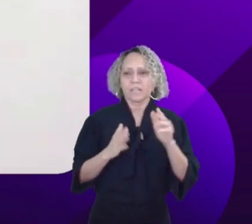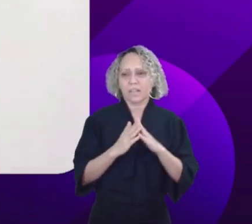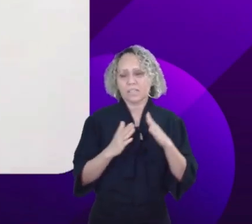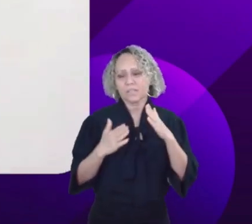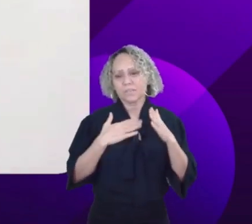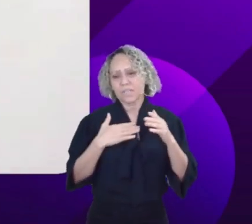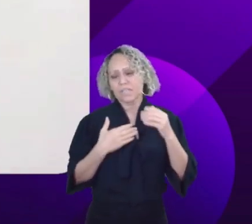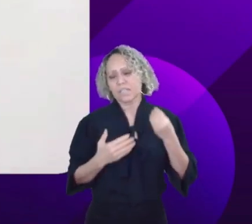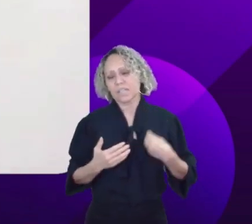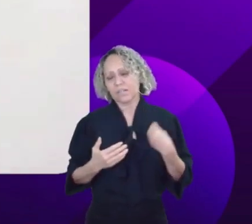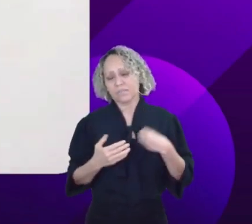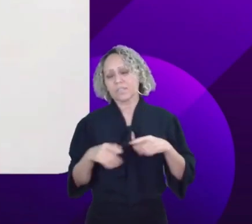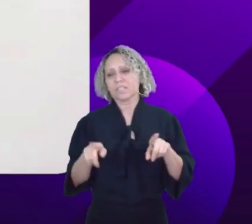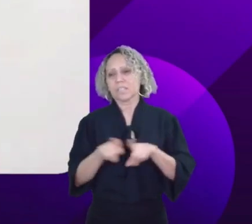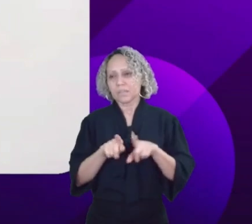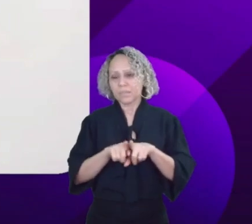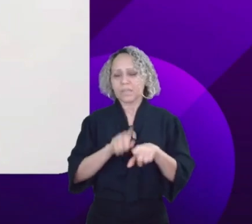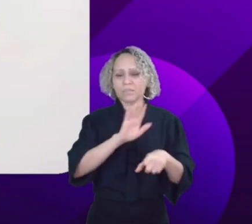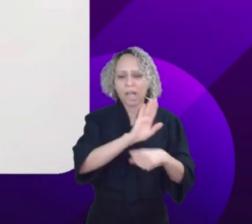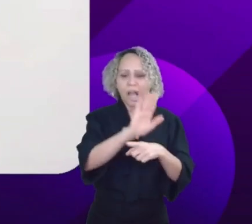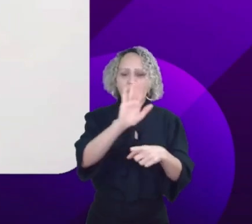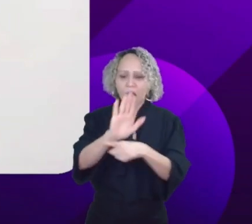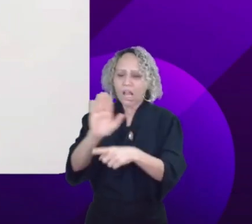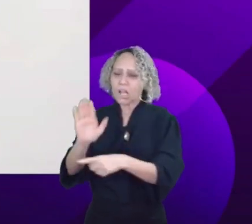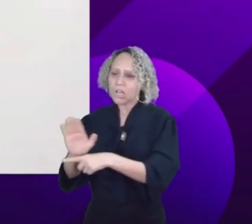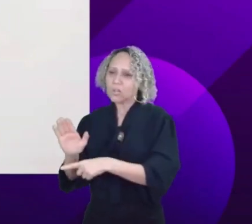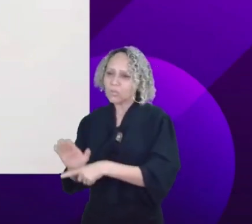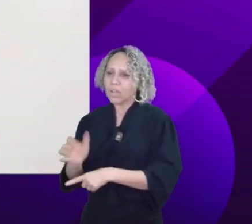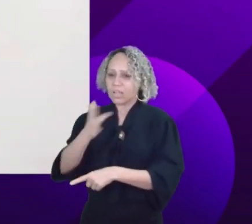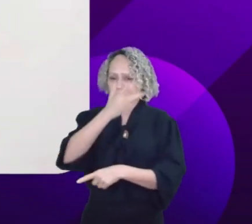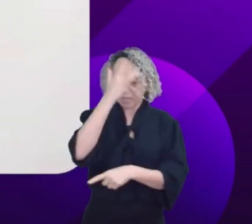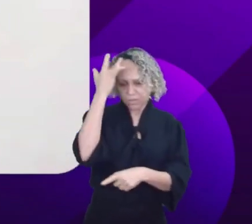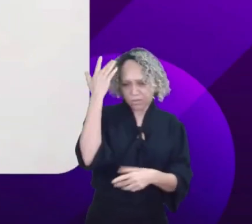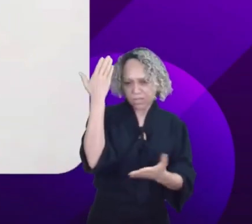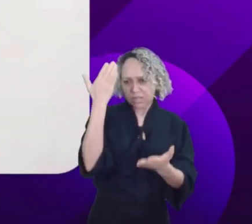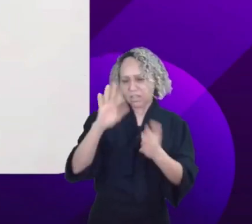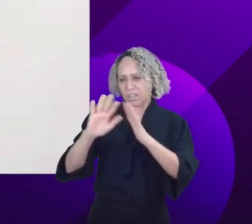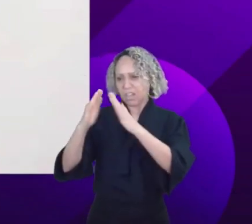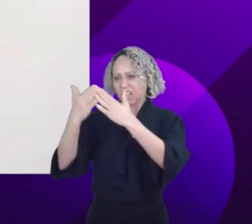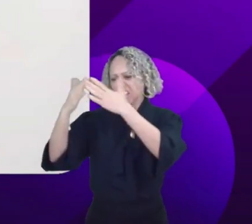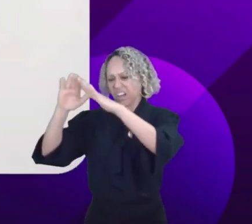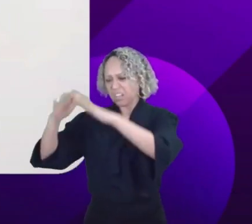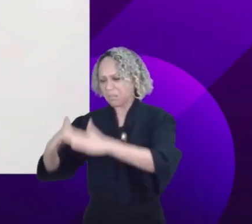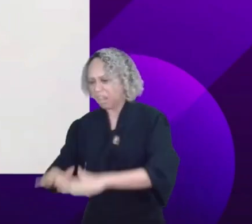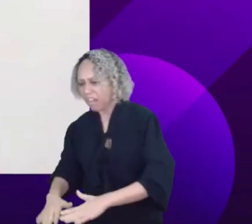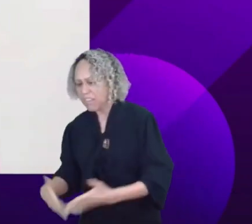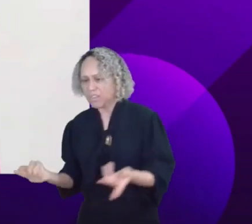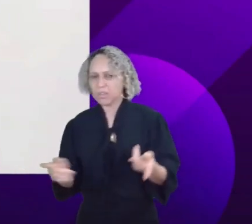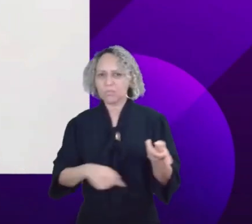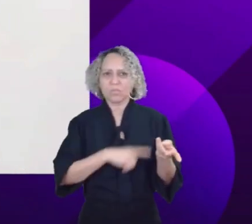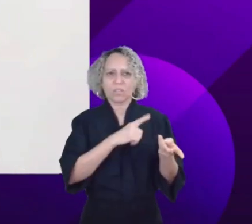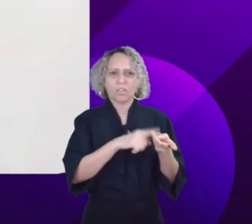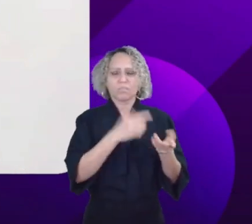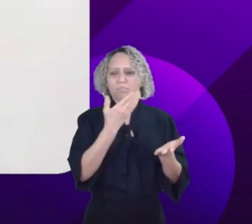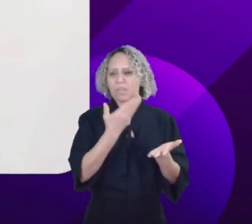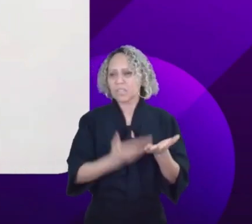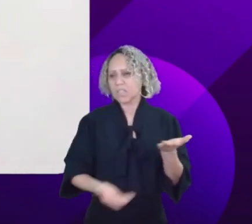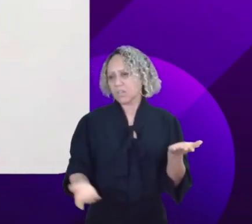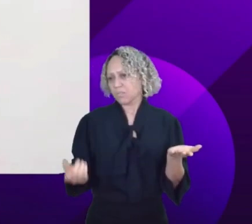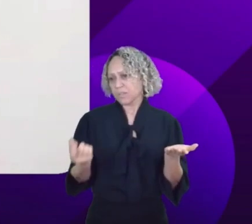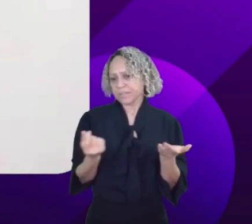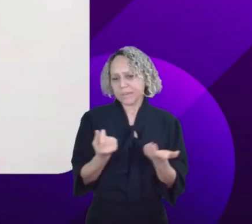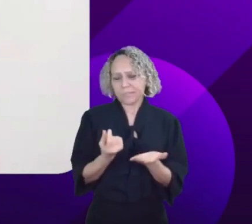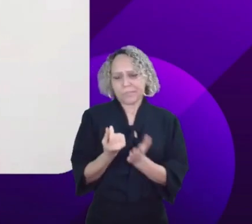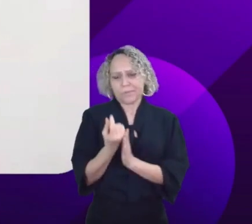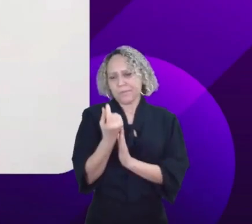essas pessoas que estão desabrigadas, que estão desalojadas, que tiveram perda de renda. A gente tem também medidas para atuar